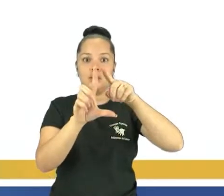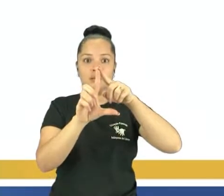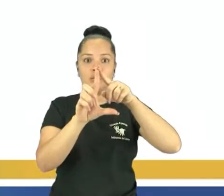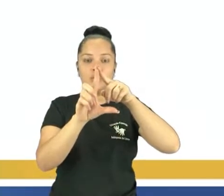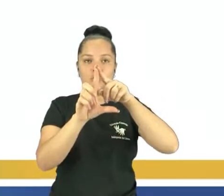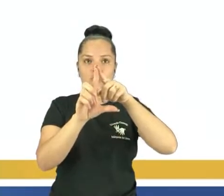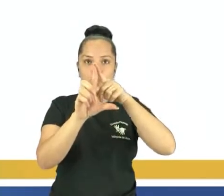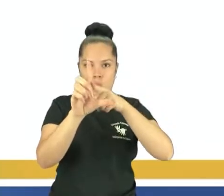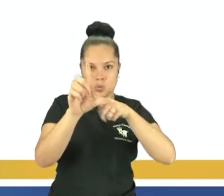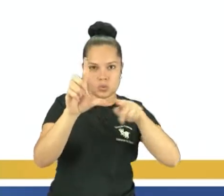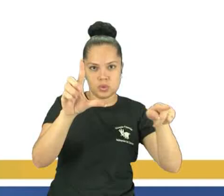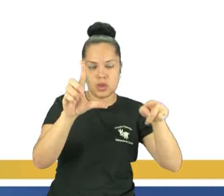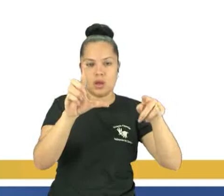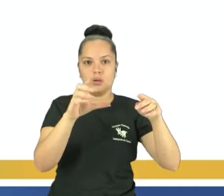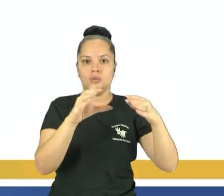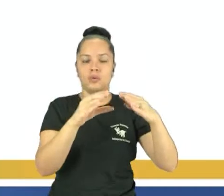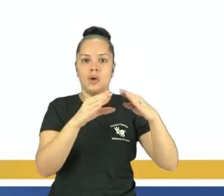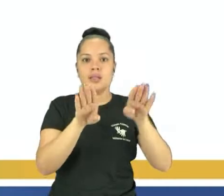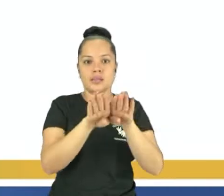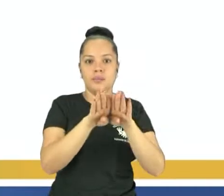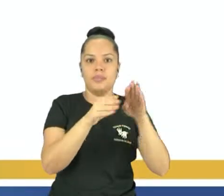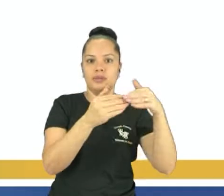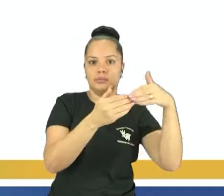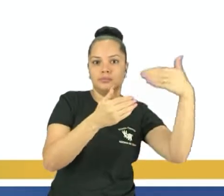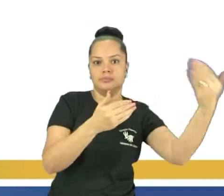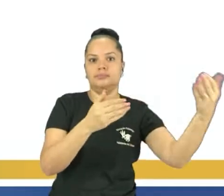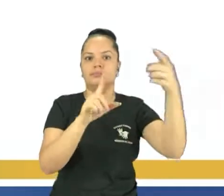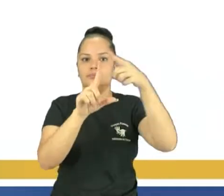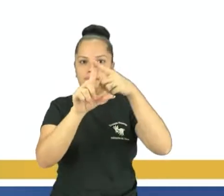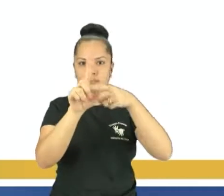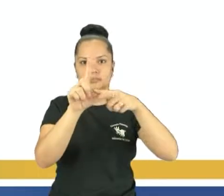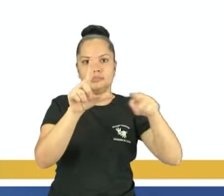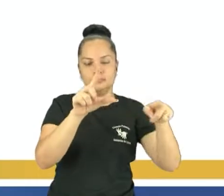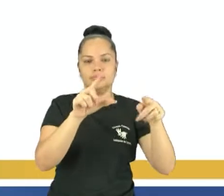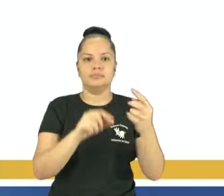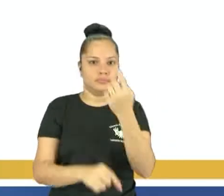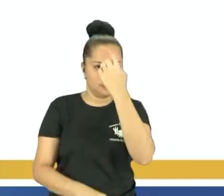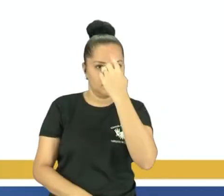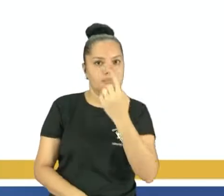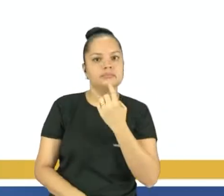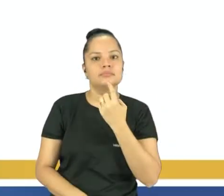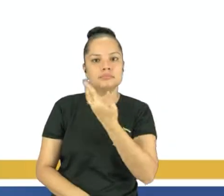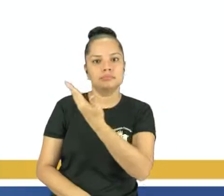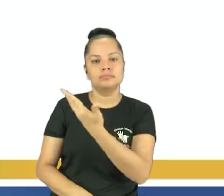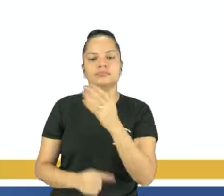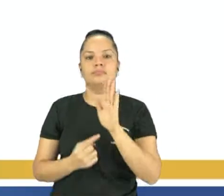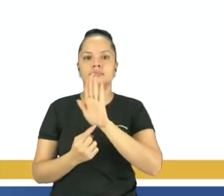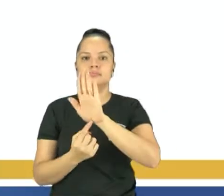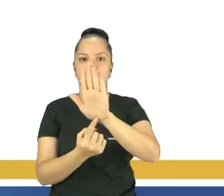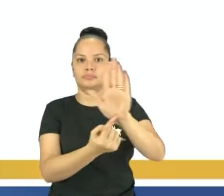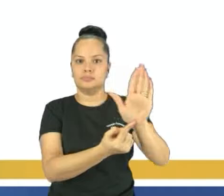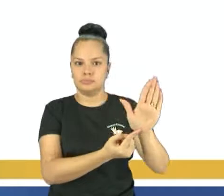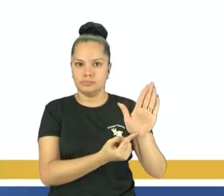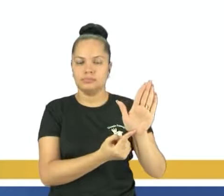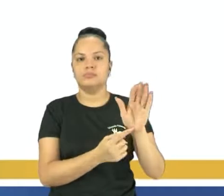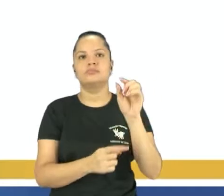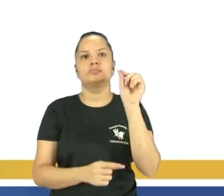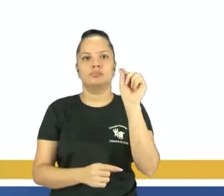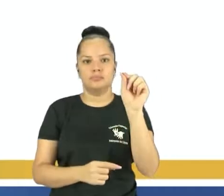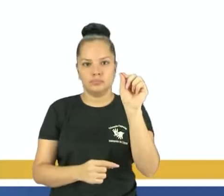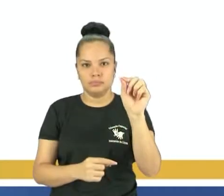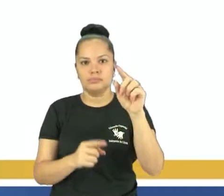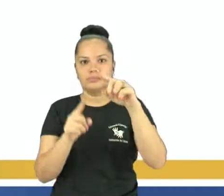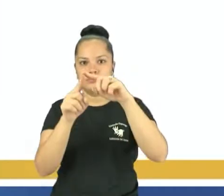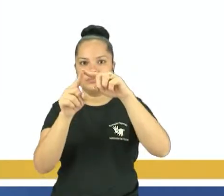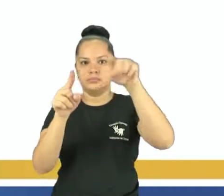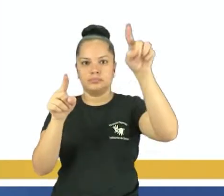externos. Então, observe a figura aí que já foi apresentada também em aulas anteriores, né, que é uma figura que mostra aí o que é um ângulo interno ao polígono